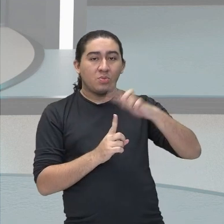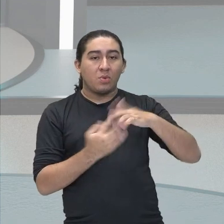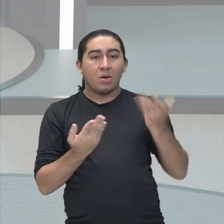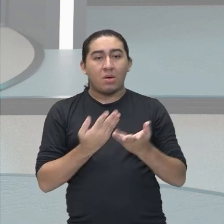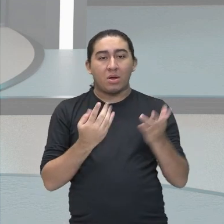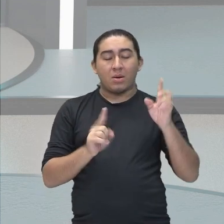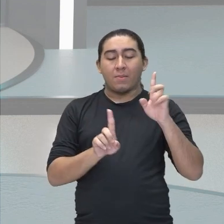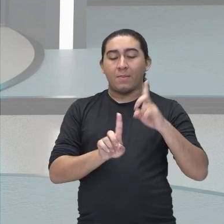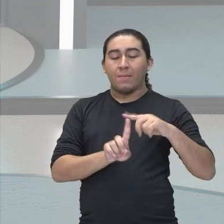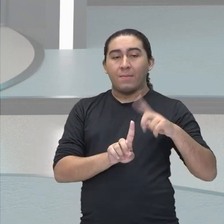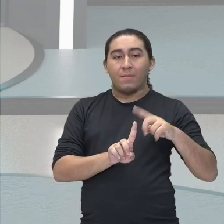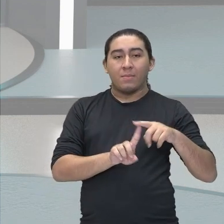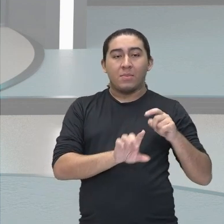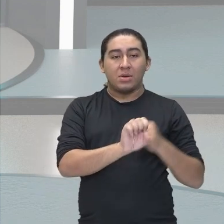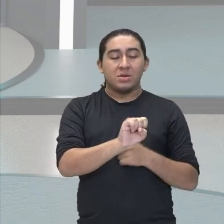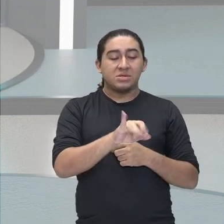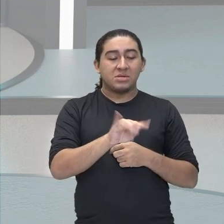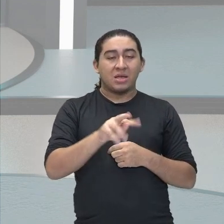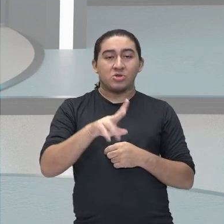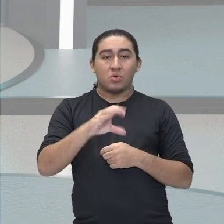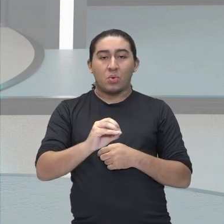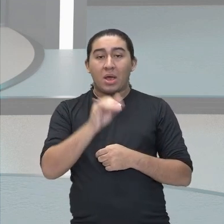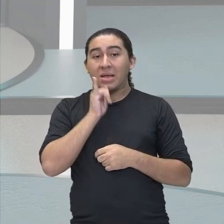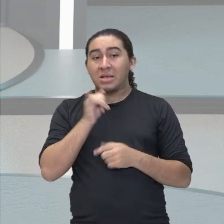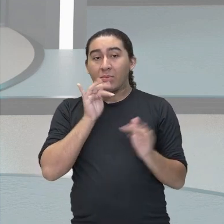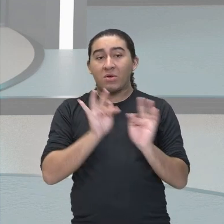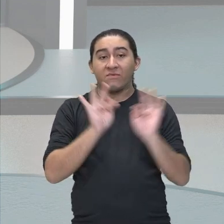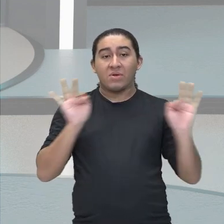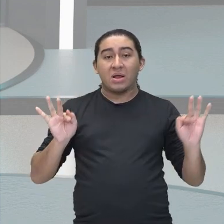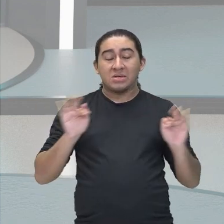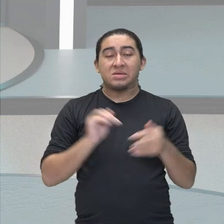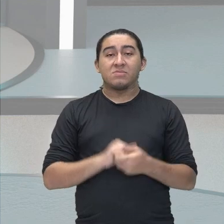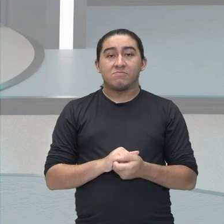sintético. E veja o exemplo, a caixa é